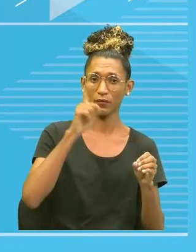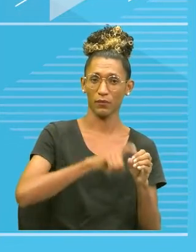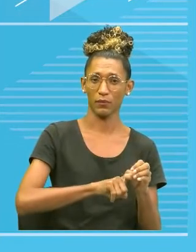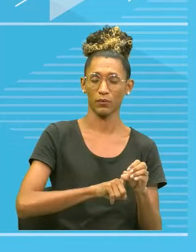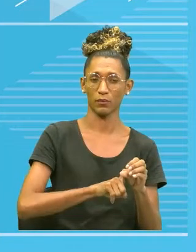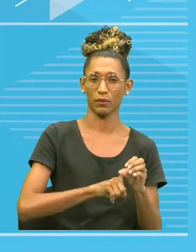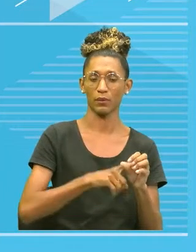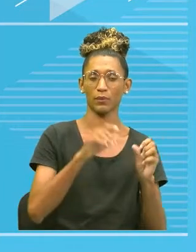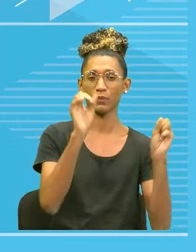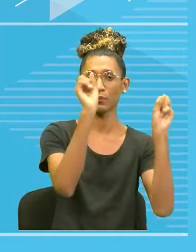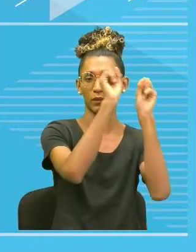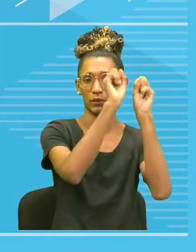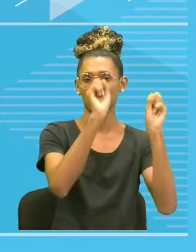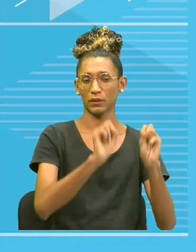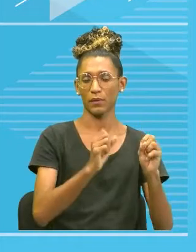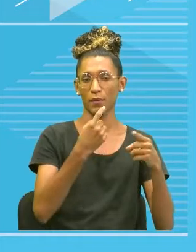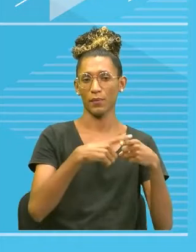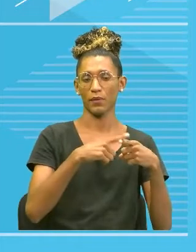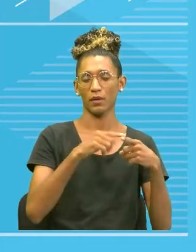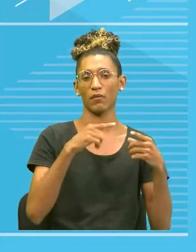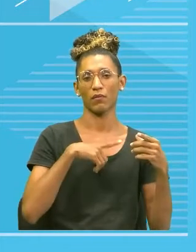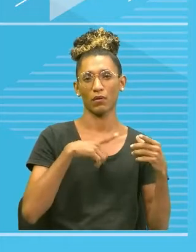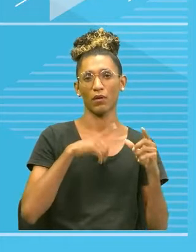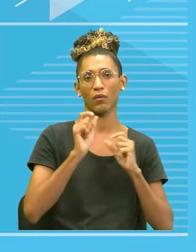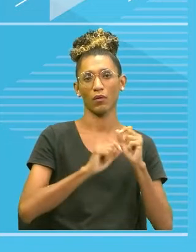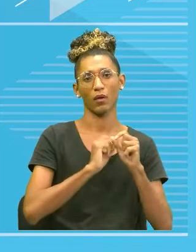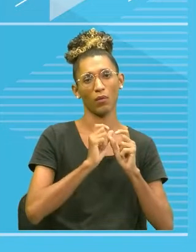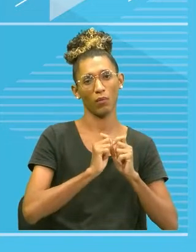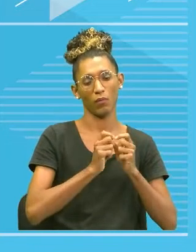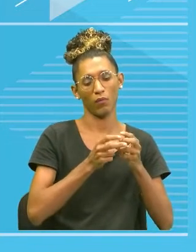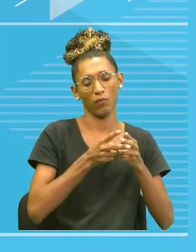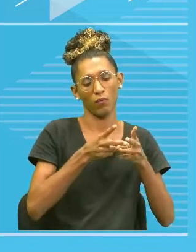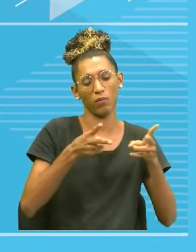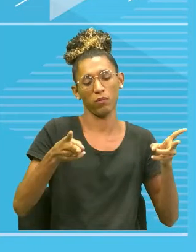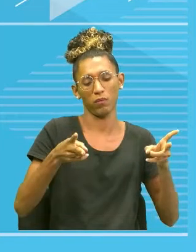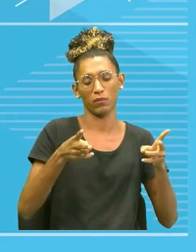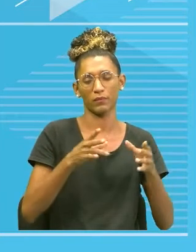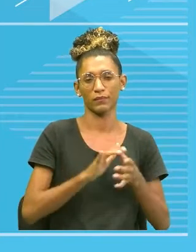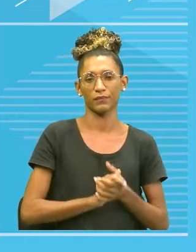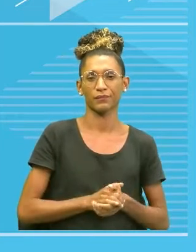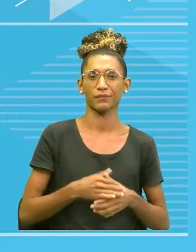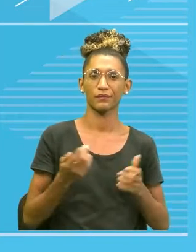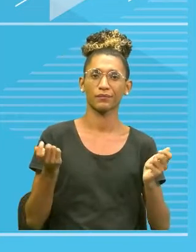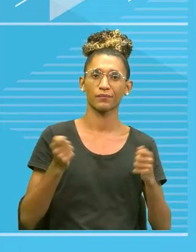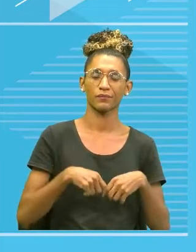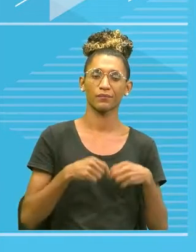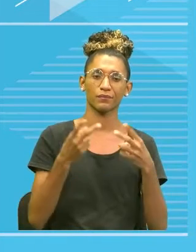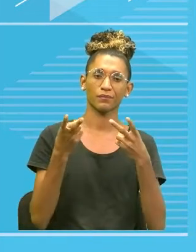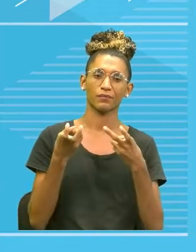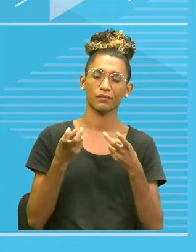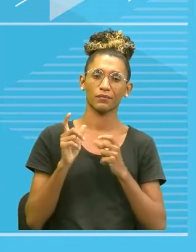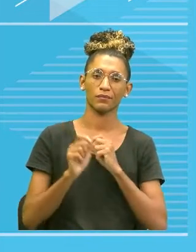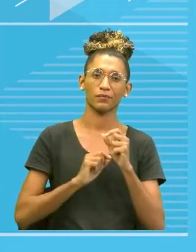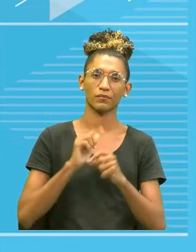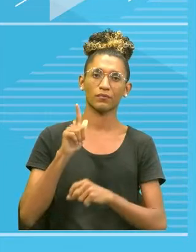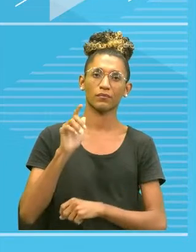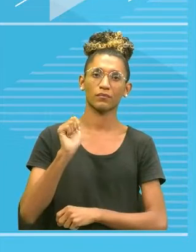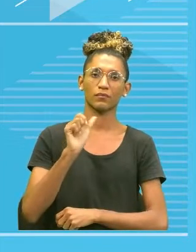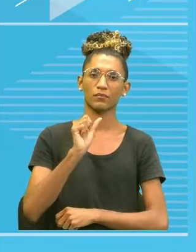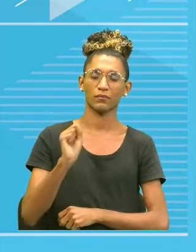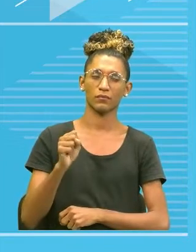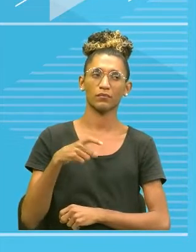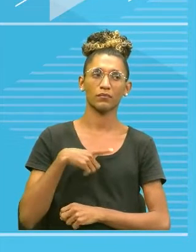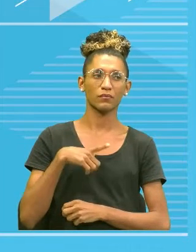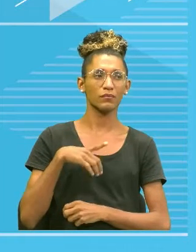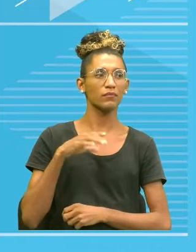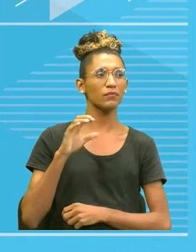meu corpo, para o meu sistema, porque eu tenho esse aumento em um volume isocórico. Podemos observar que, como o gás sofre uma compressão